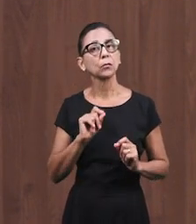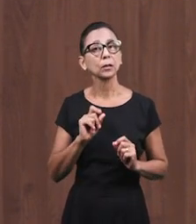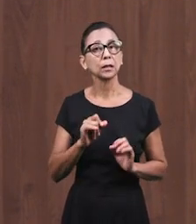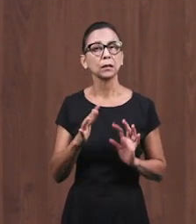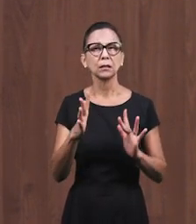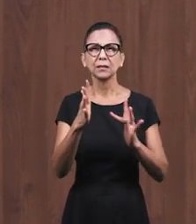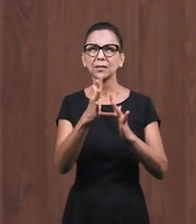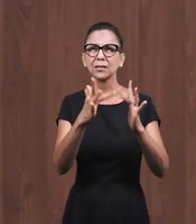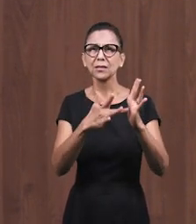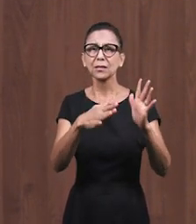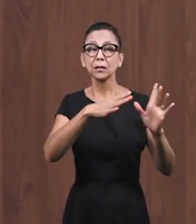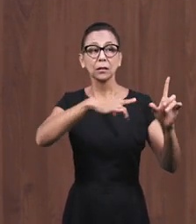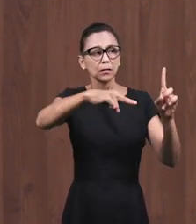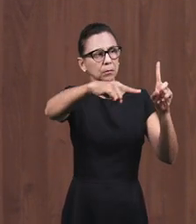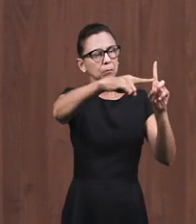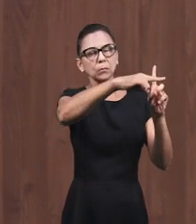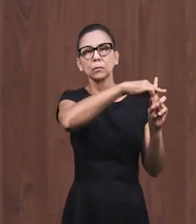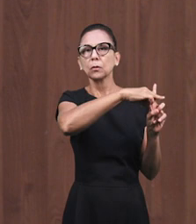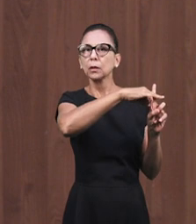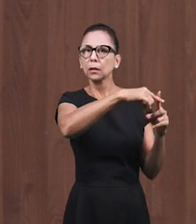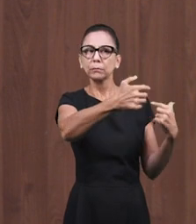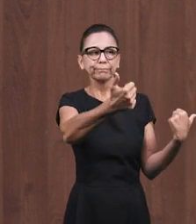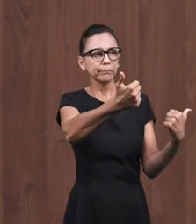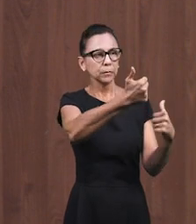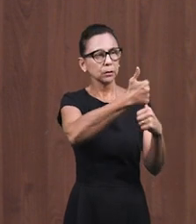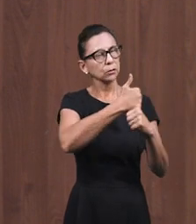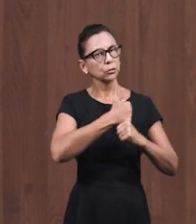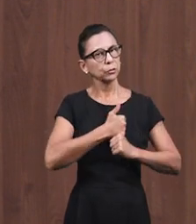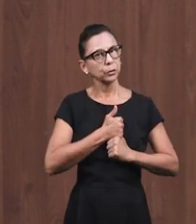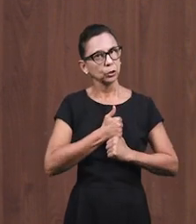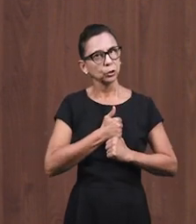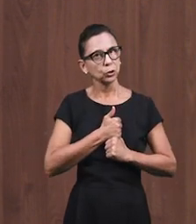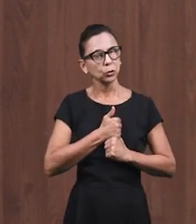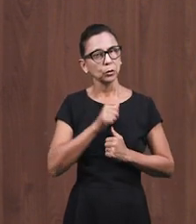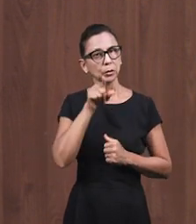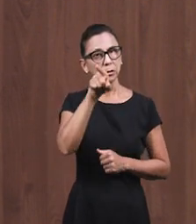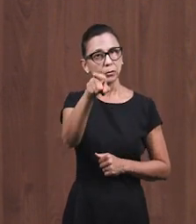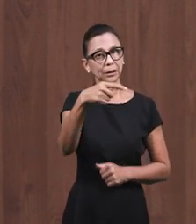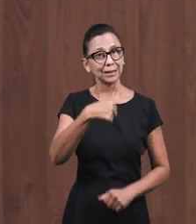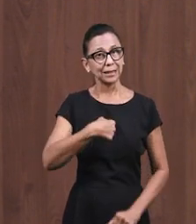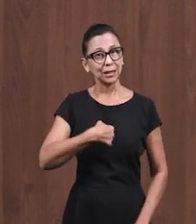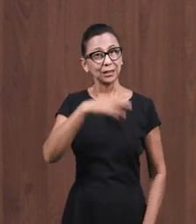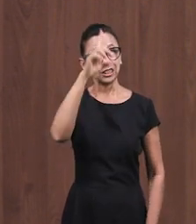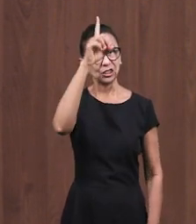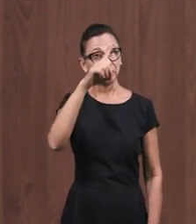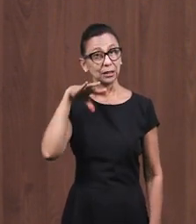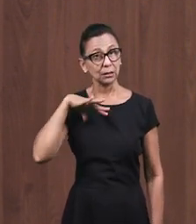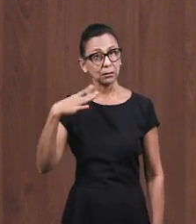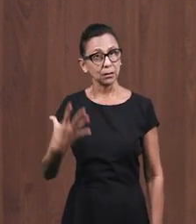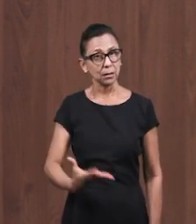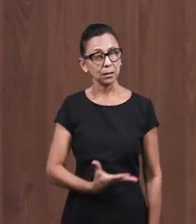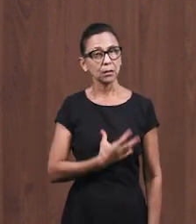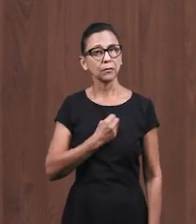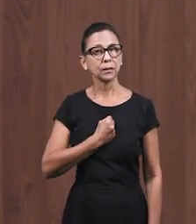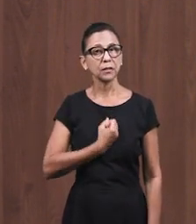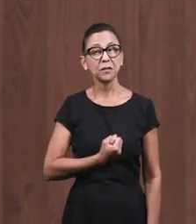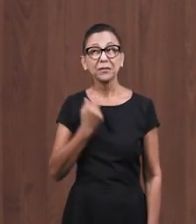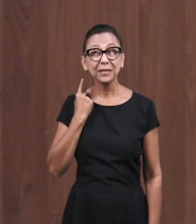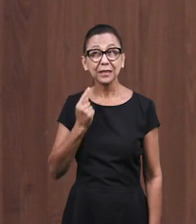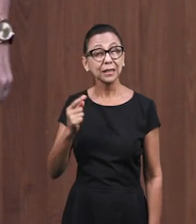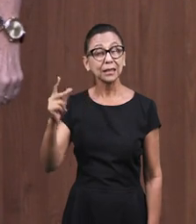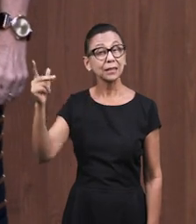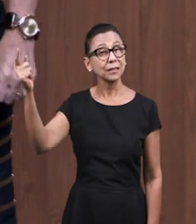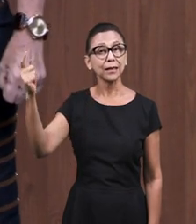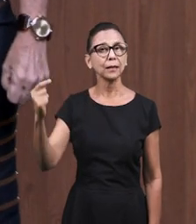alto preço para herdarmos a salvação e a vida eterna. Ele morreu na